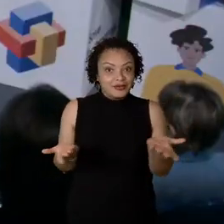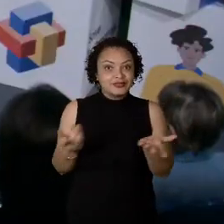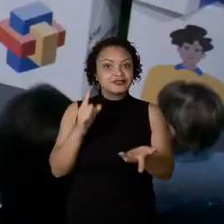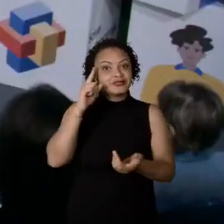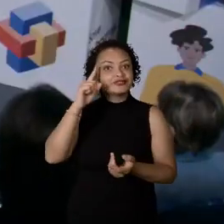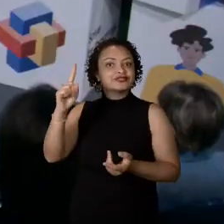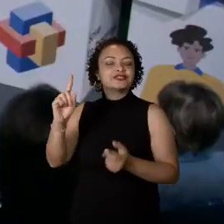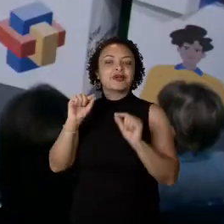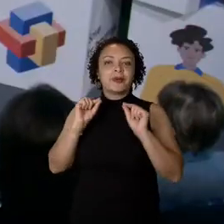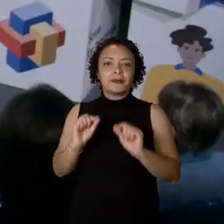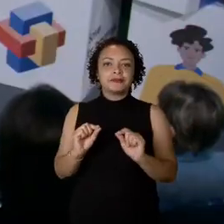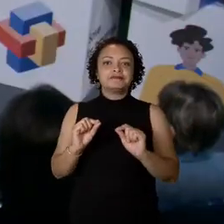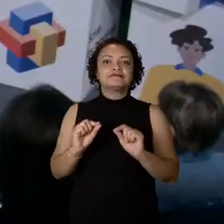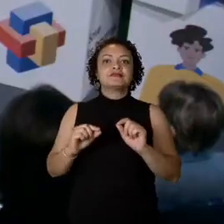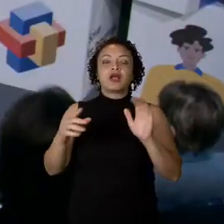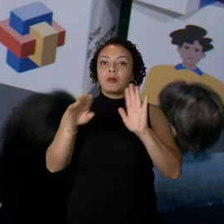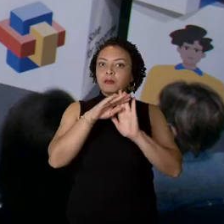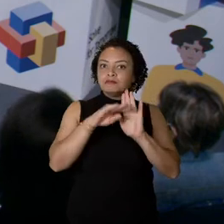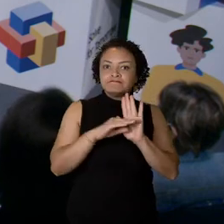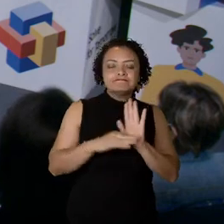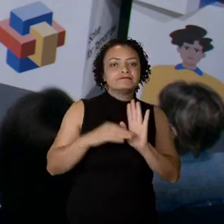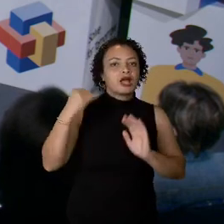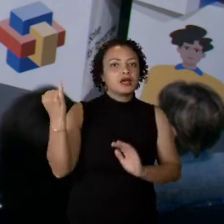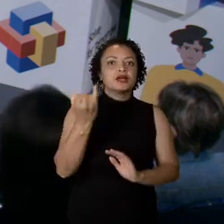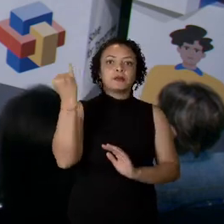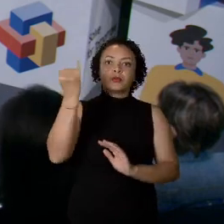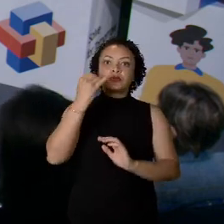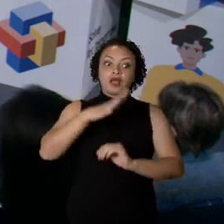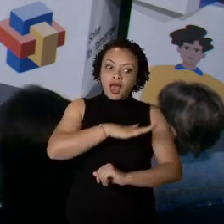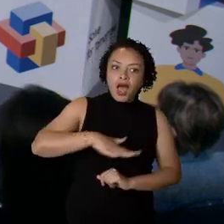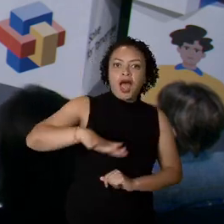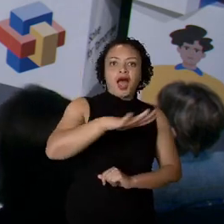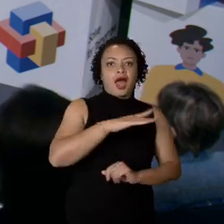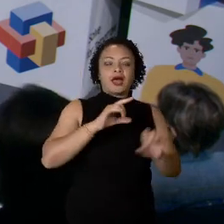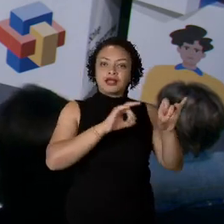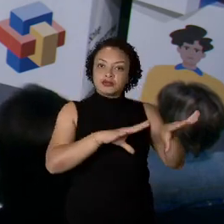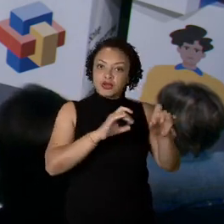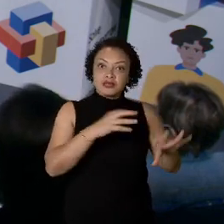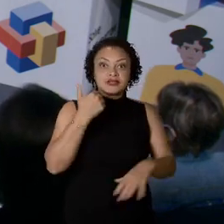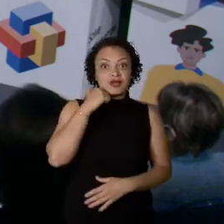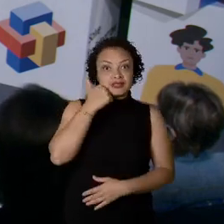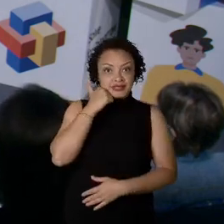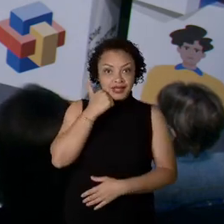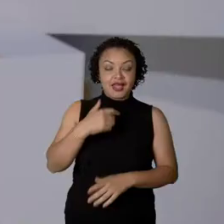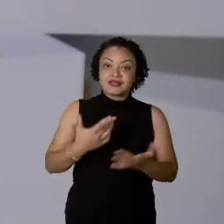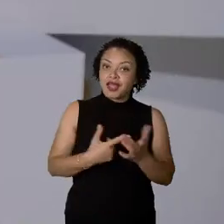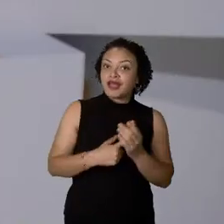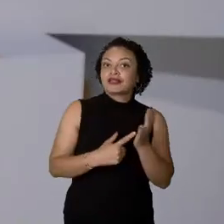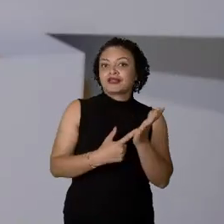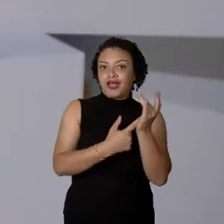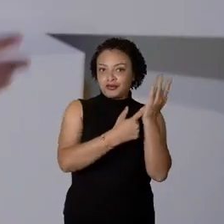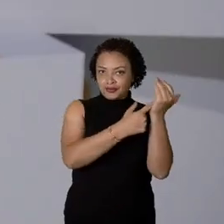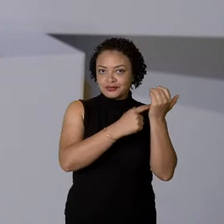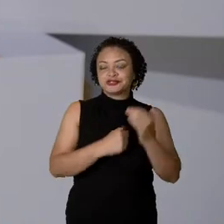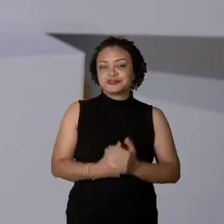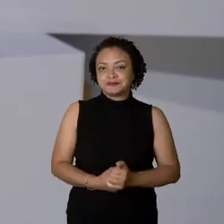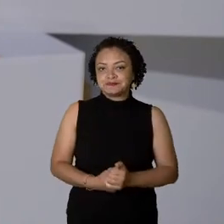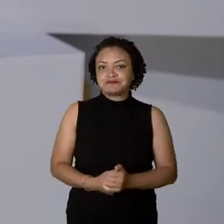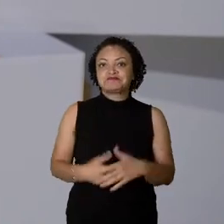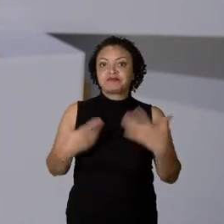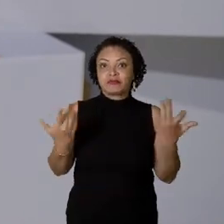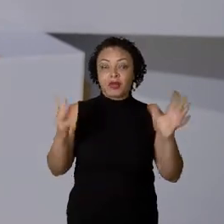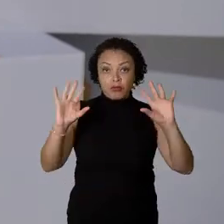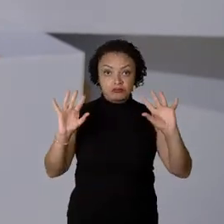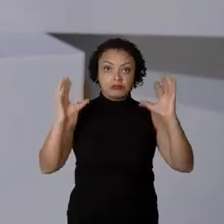coroação de um programa tão importante que gira ao redor da educação, da ciência e da tecnologia. O Soul for Tomorrow